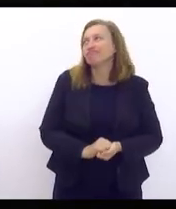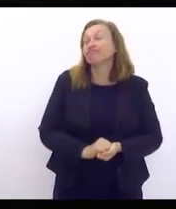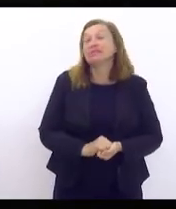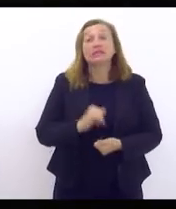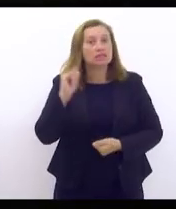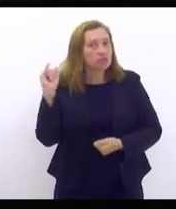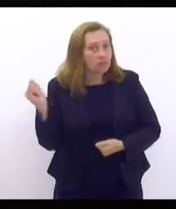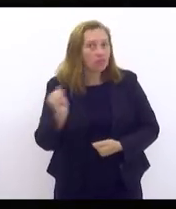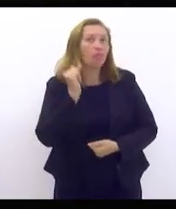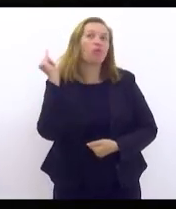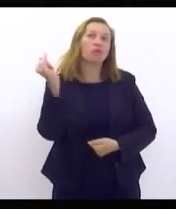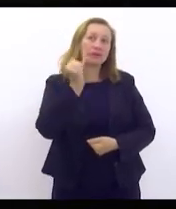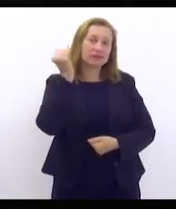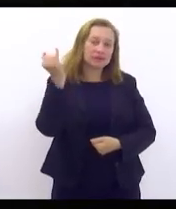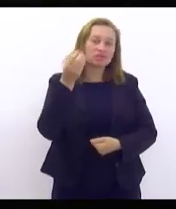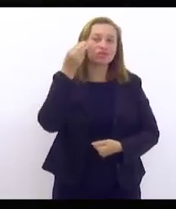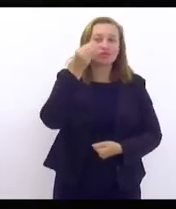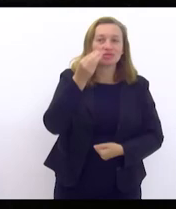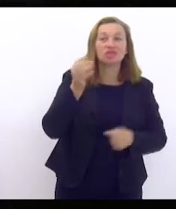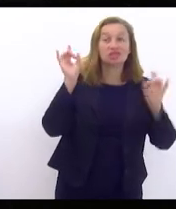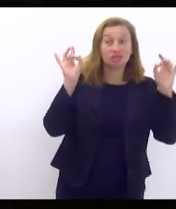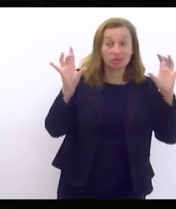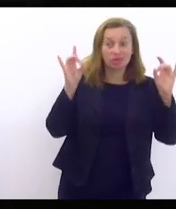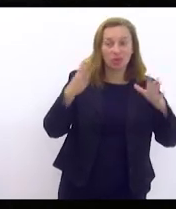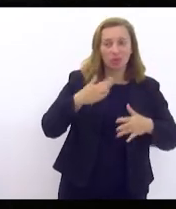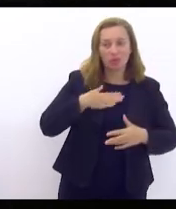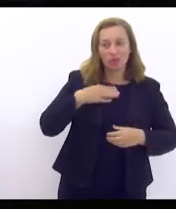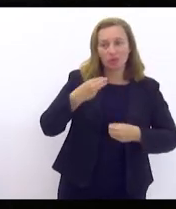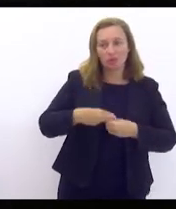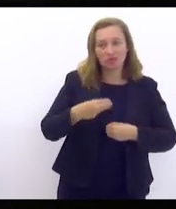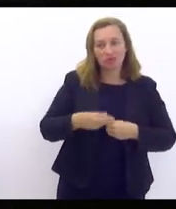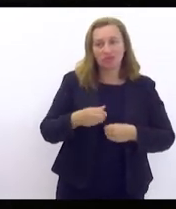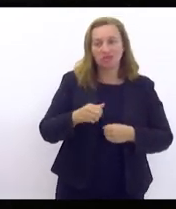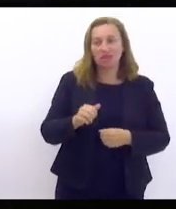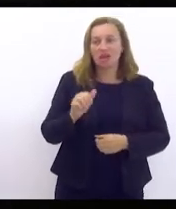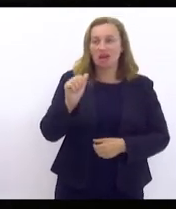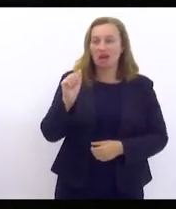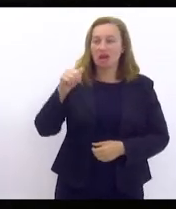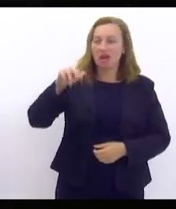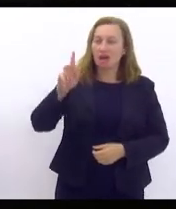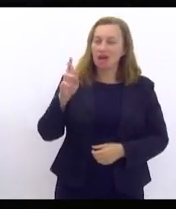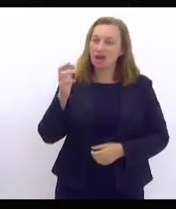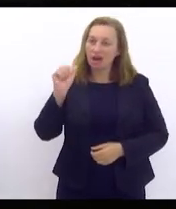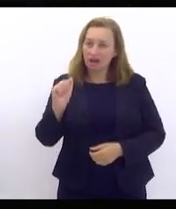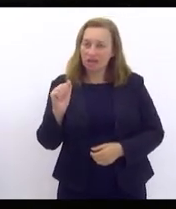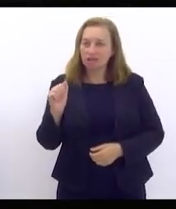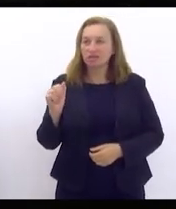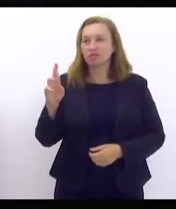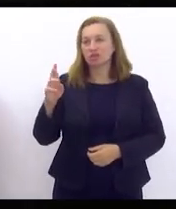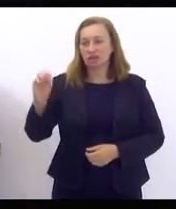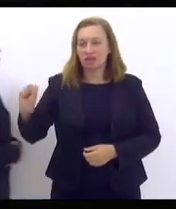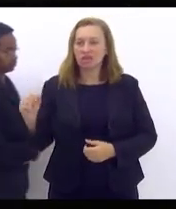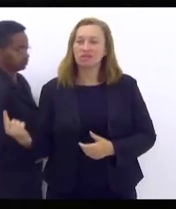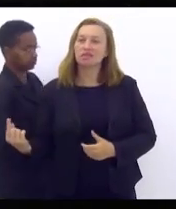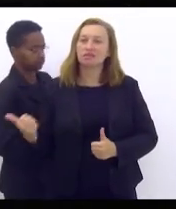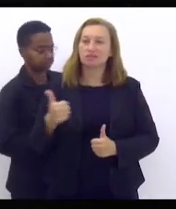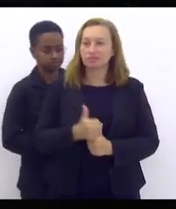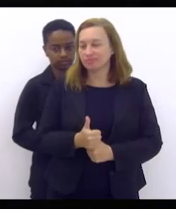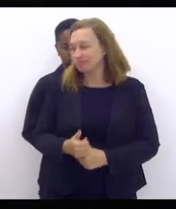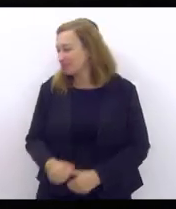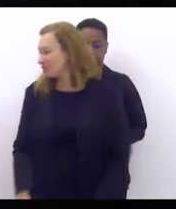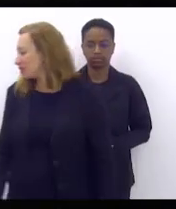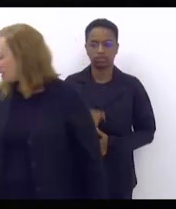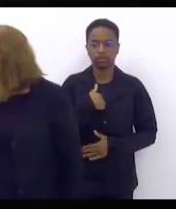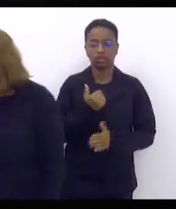importante em especial para o meu município de Angra dos Reis mas eu vou começar aqui a minha